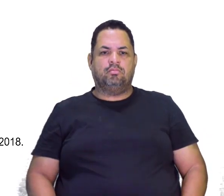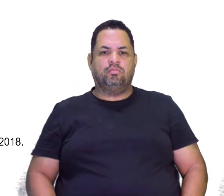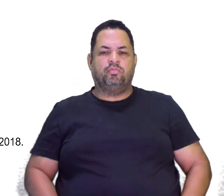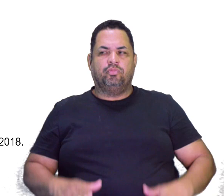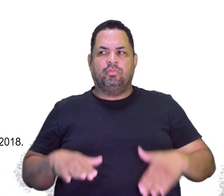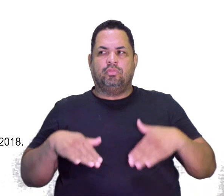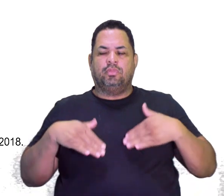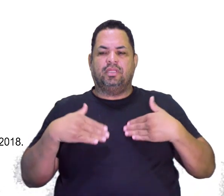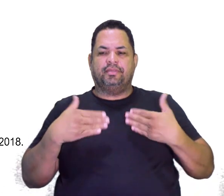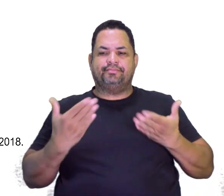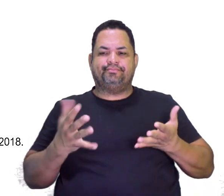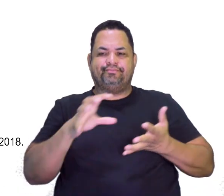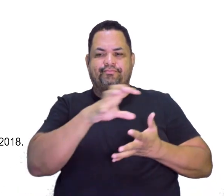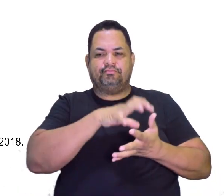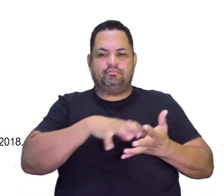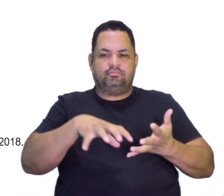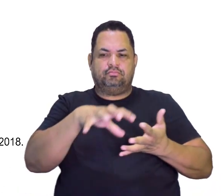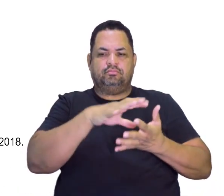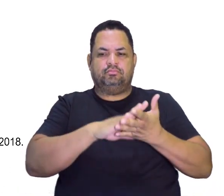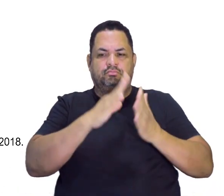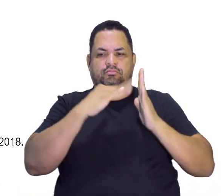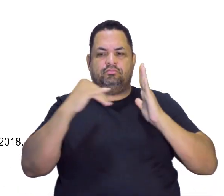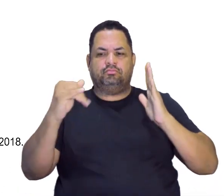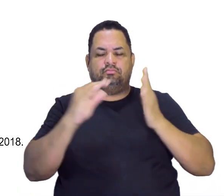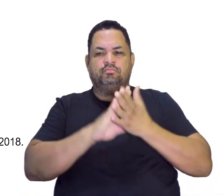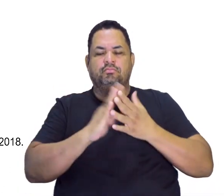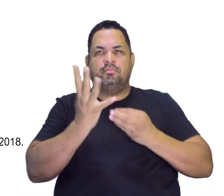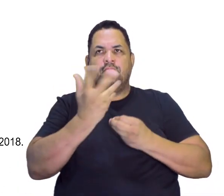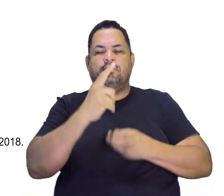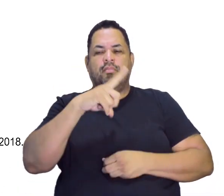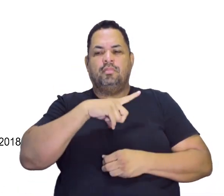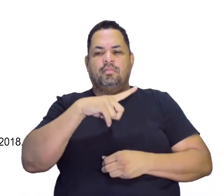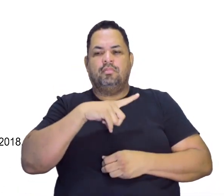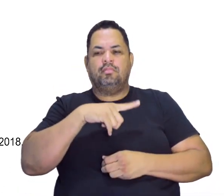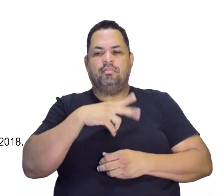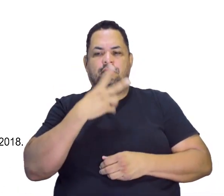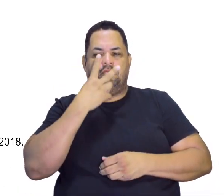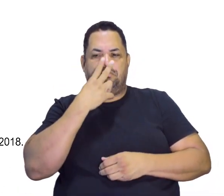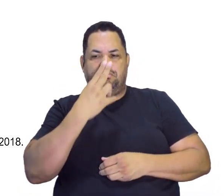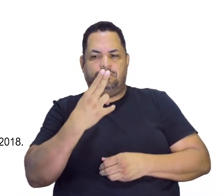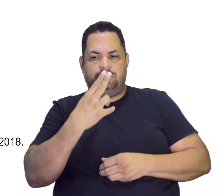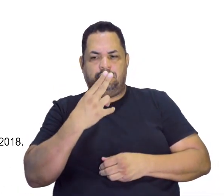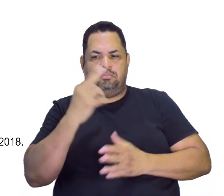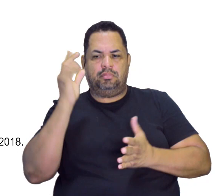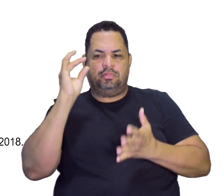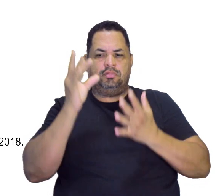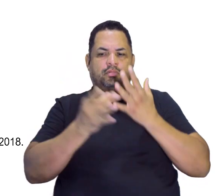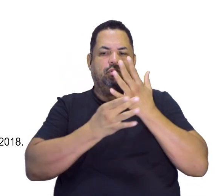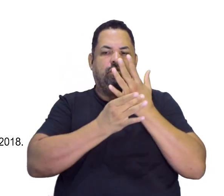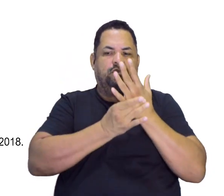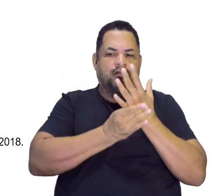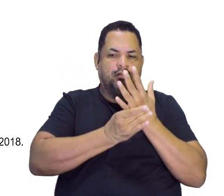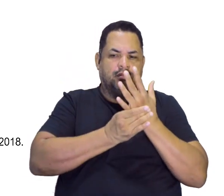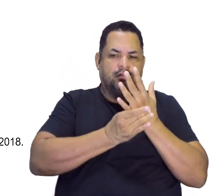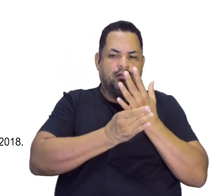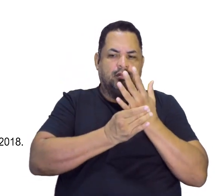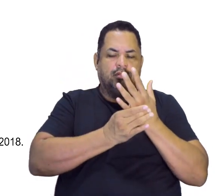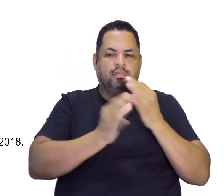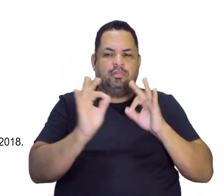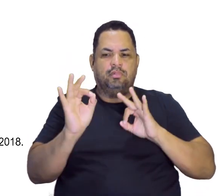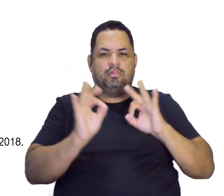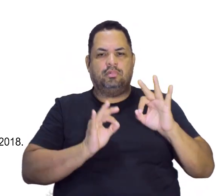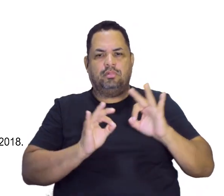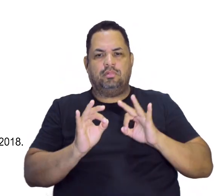quando fala numa revolução estética é porque a arte tinha uma aparência mais realística né